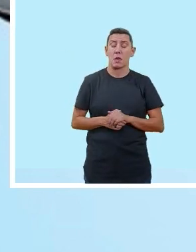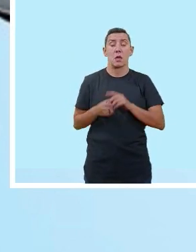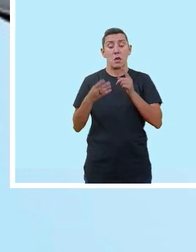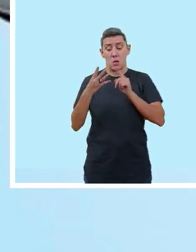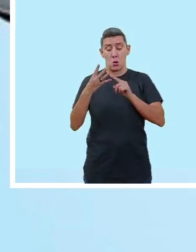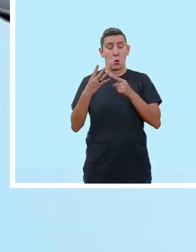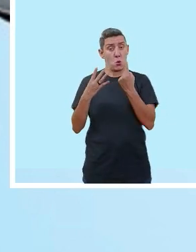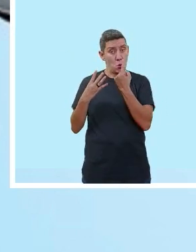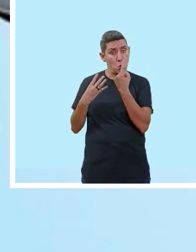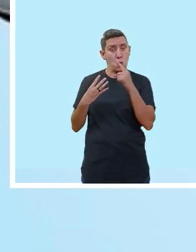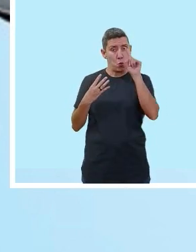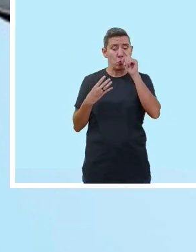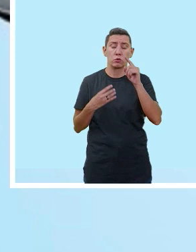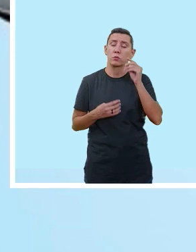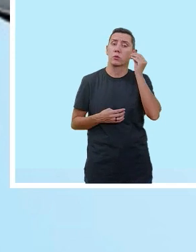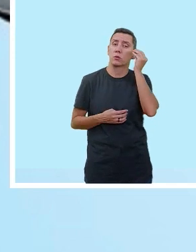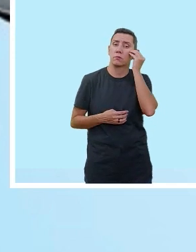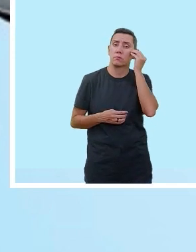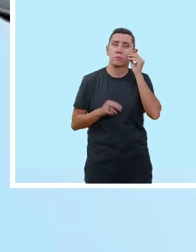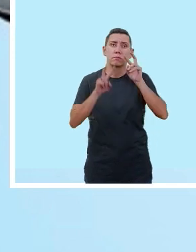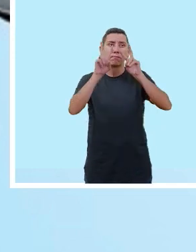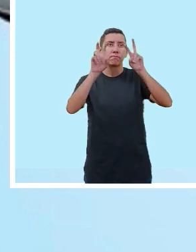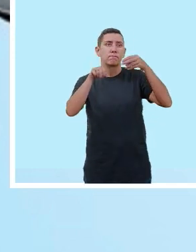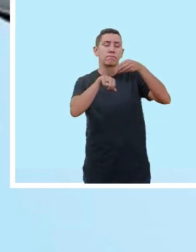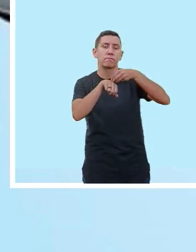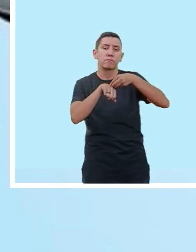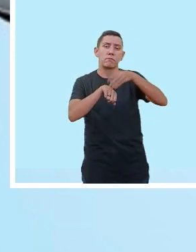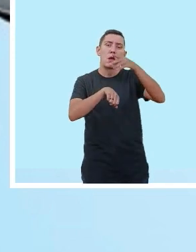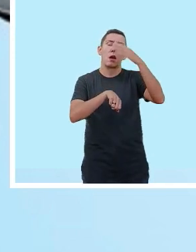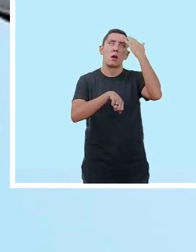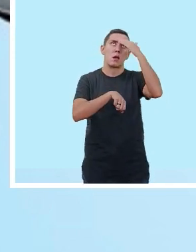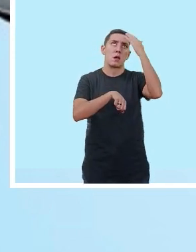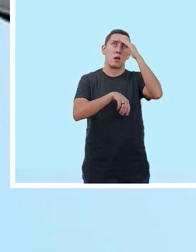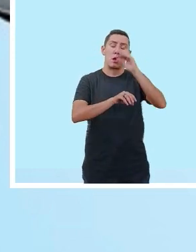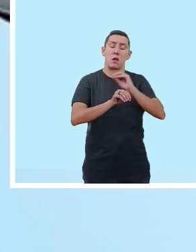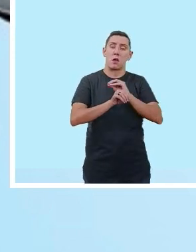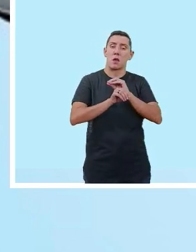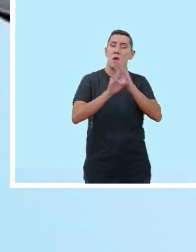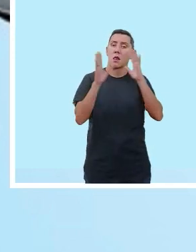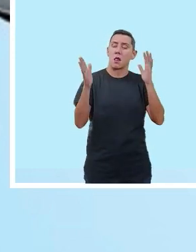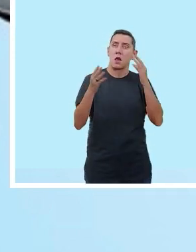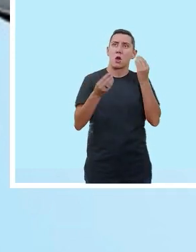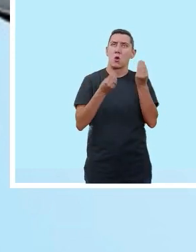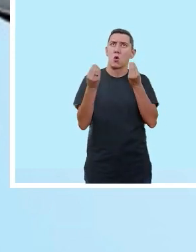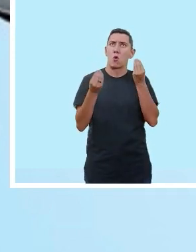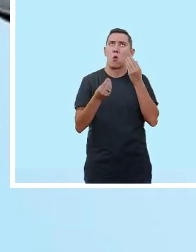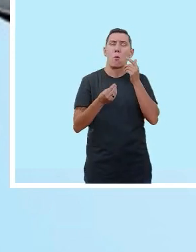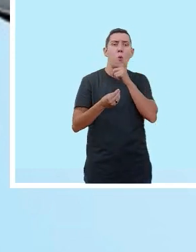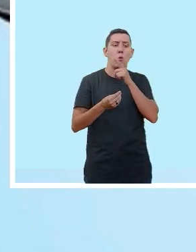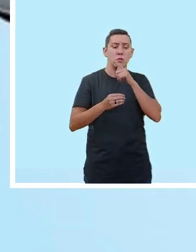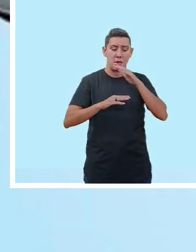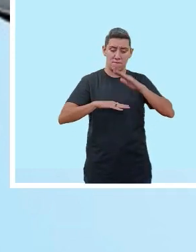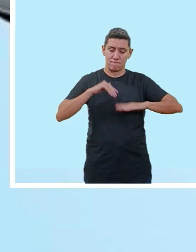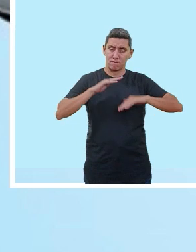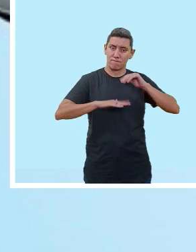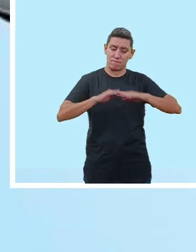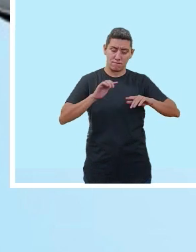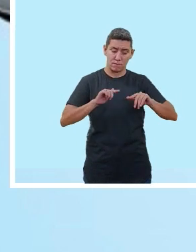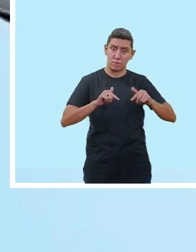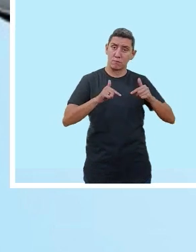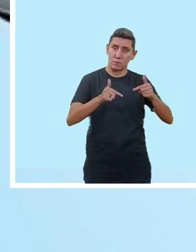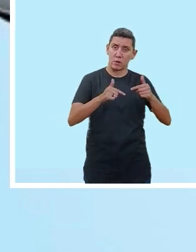último, para tentar esclarecer um pouco mais de como esse tema acontece de forma prática, a gente vai abordar